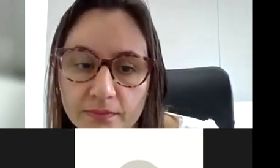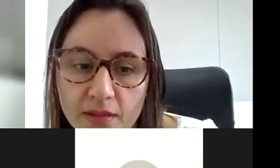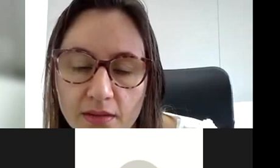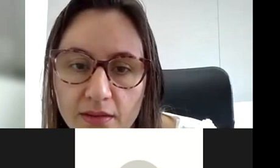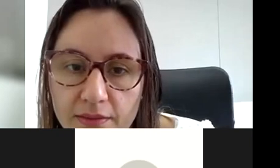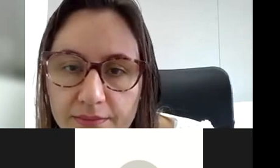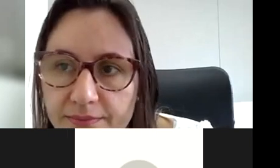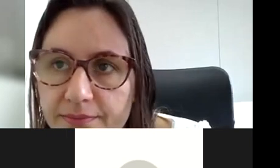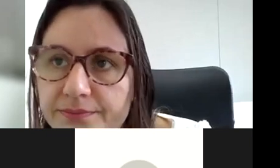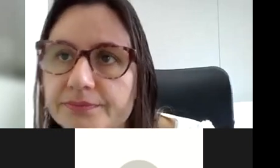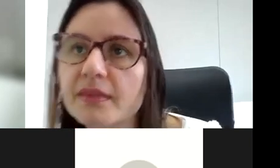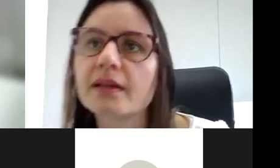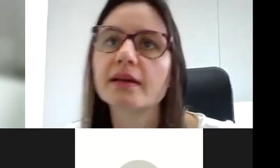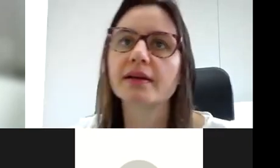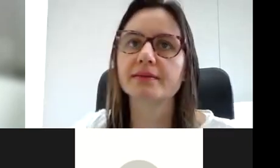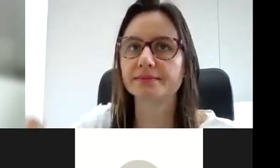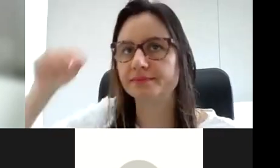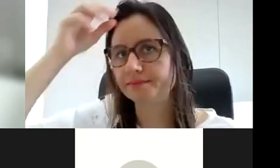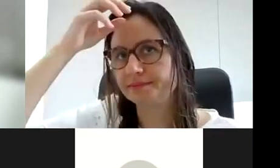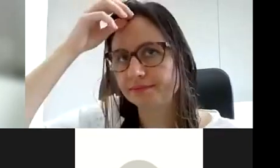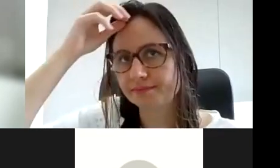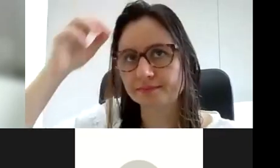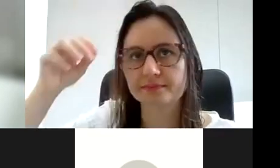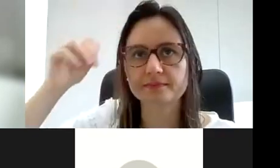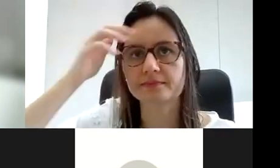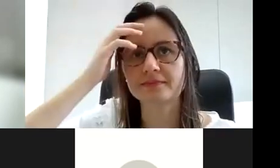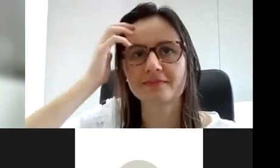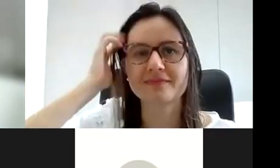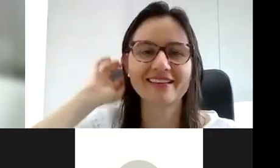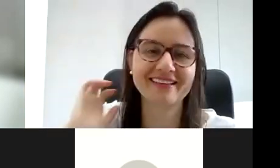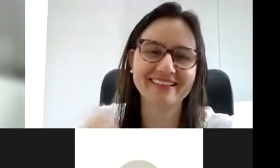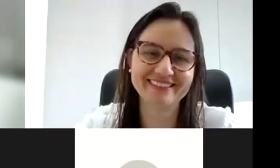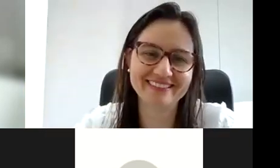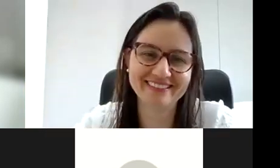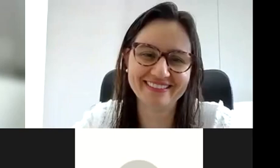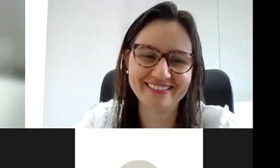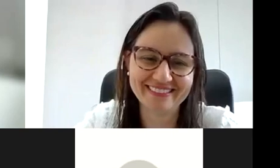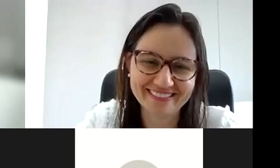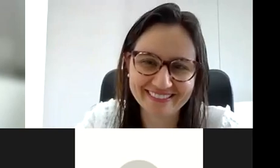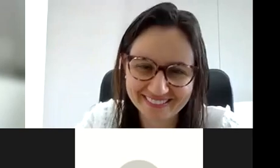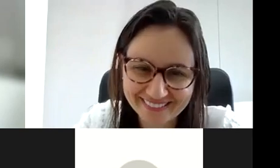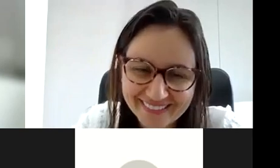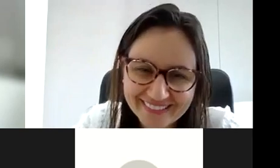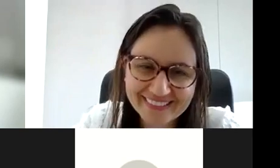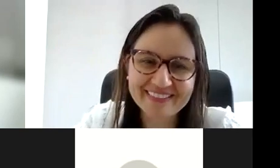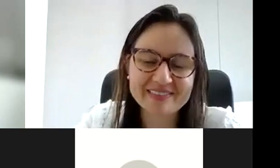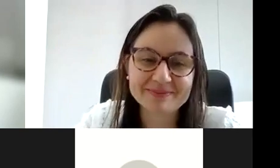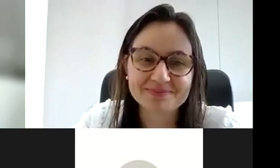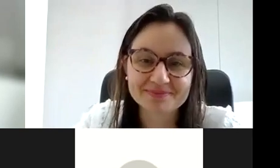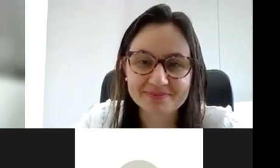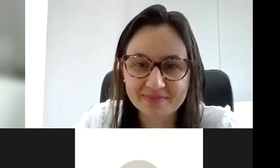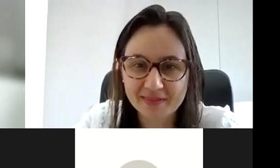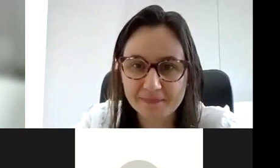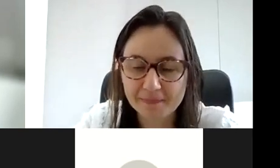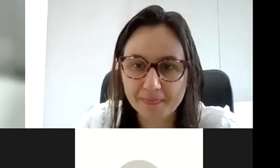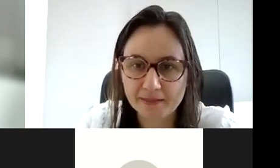Assim, acolher, dar início. Vou falar um tiquinho de besteira aí, mas não tem uma apresentação. Gente, eu vou